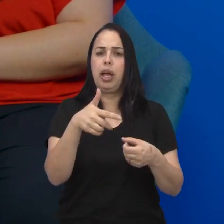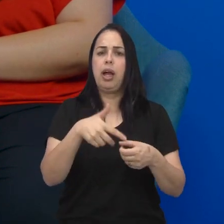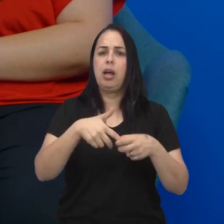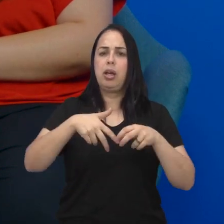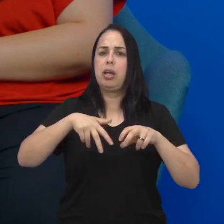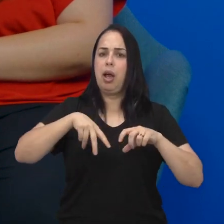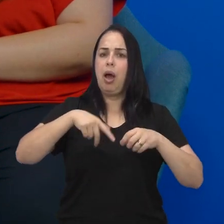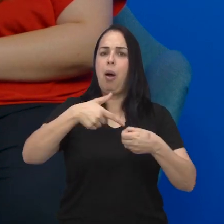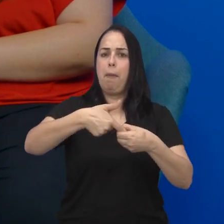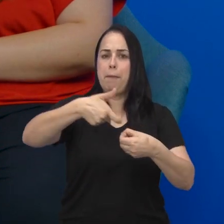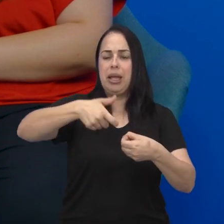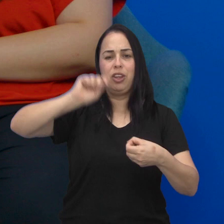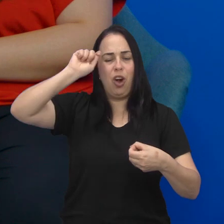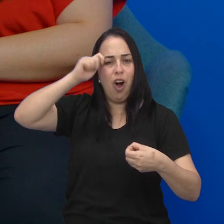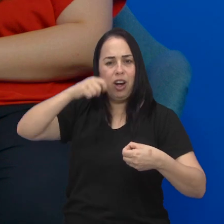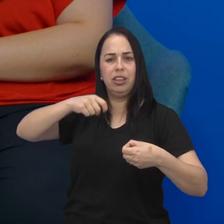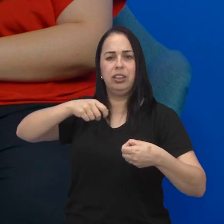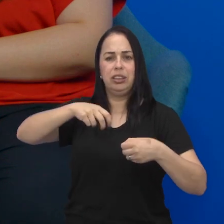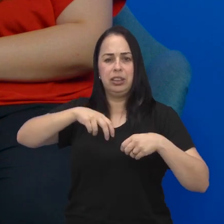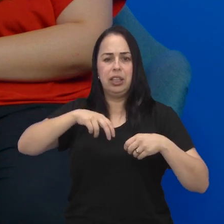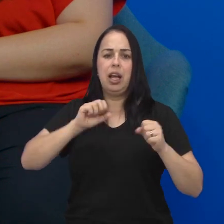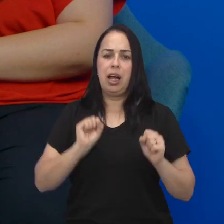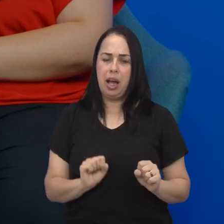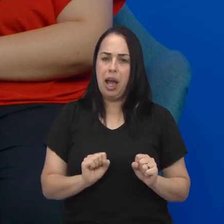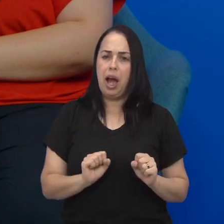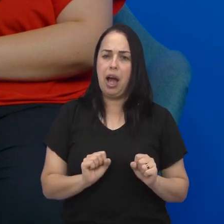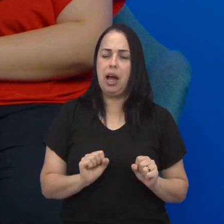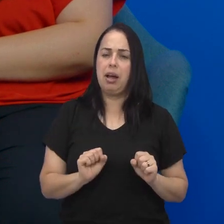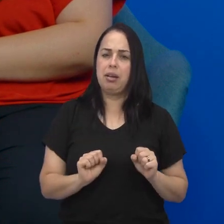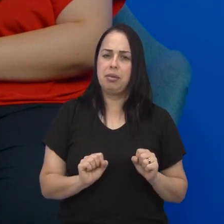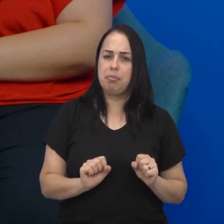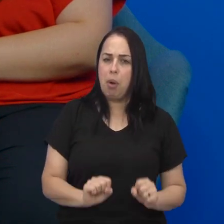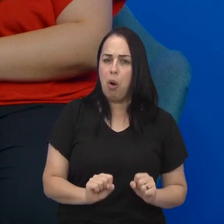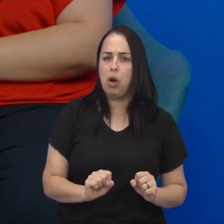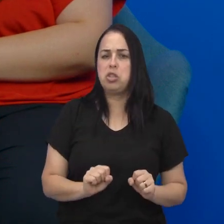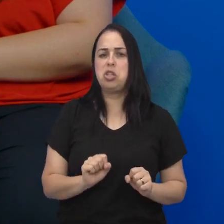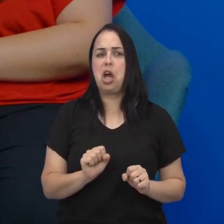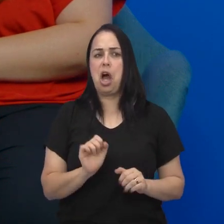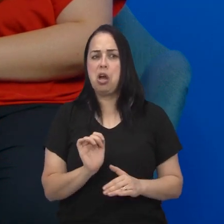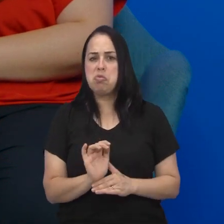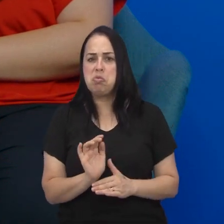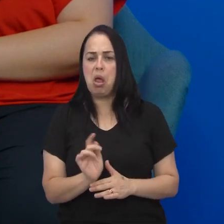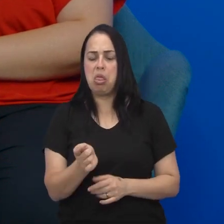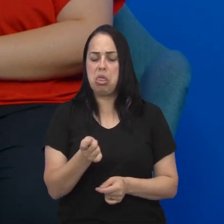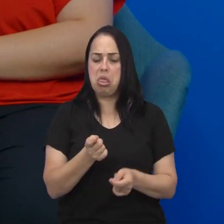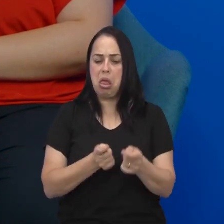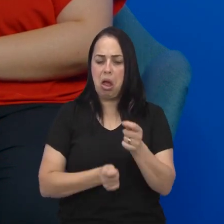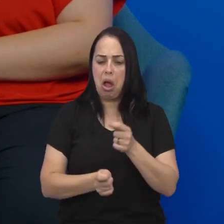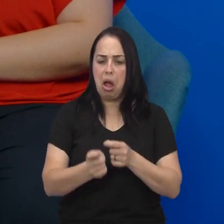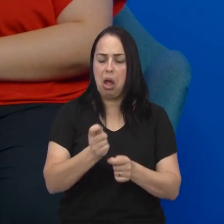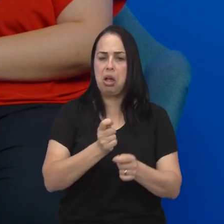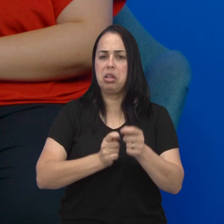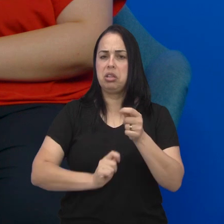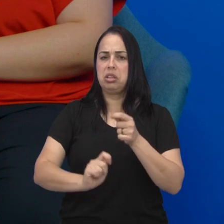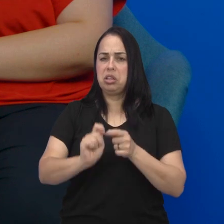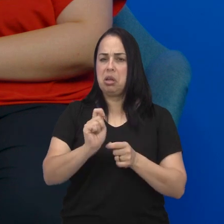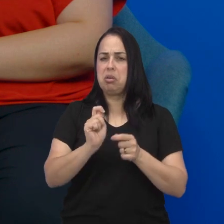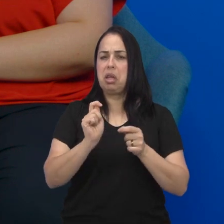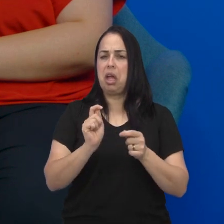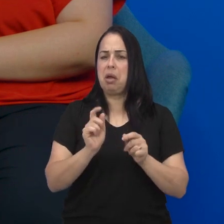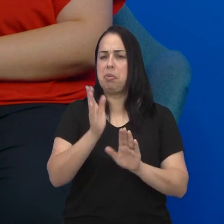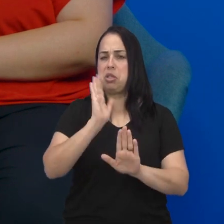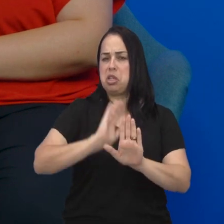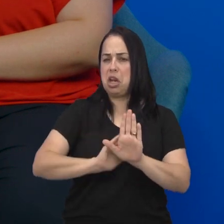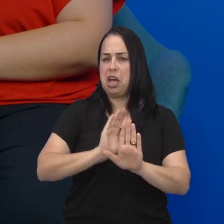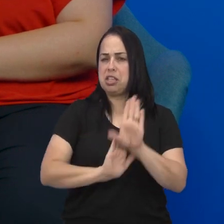né? No caso do petróleo. A empresa também pode exercer um papel macroeconômico, ter um